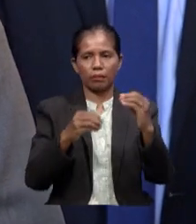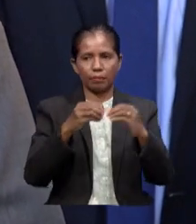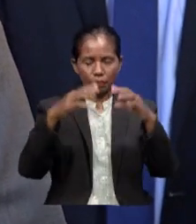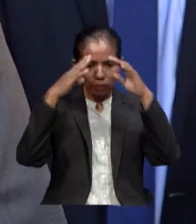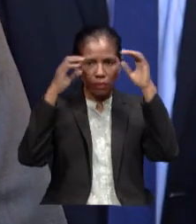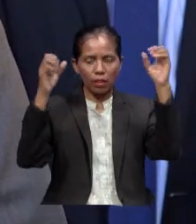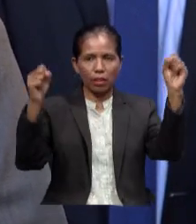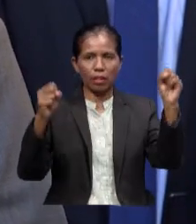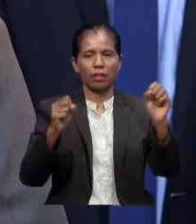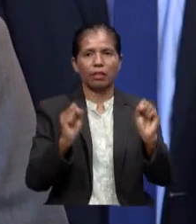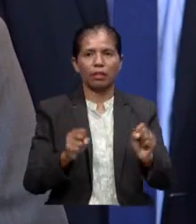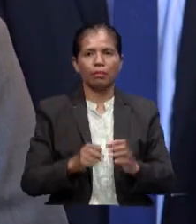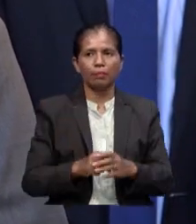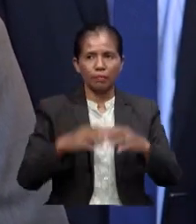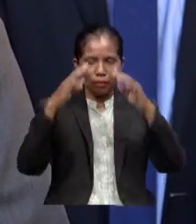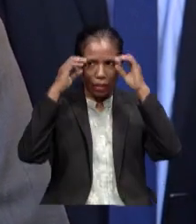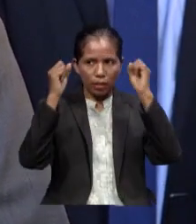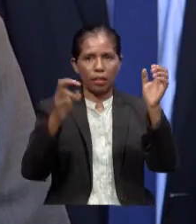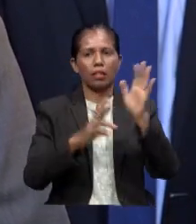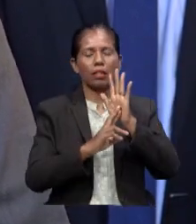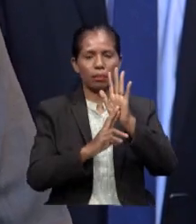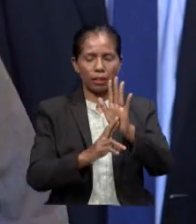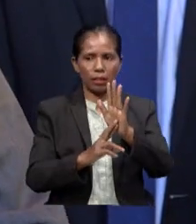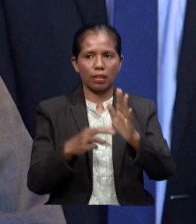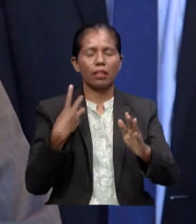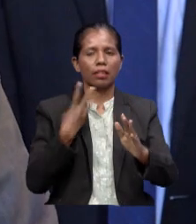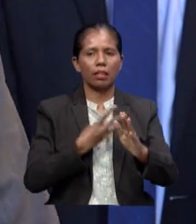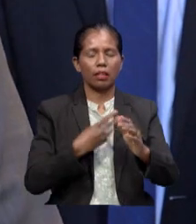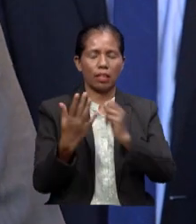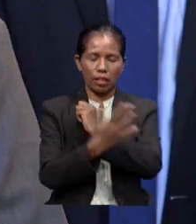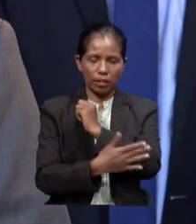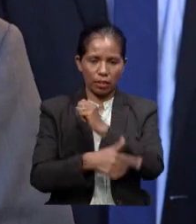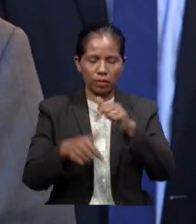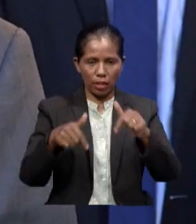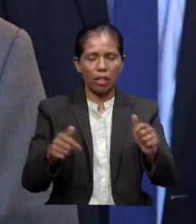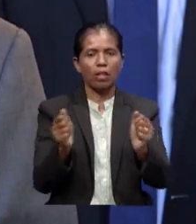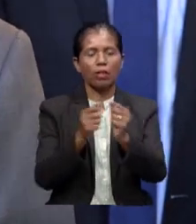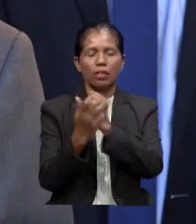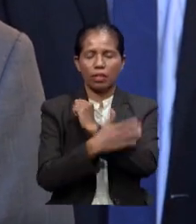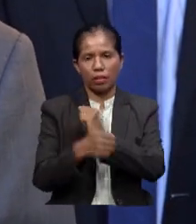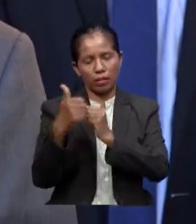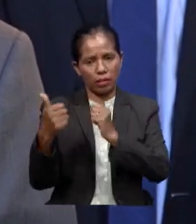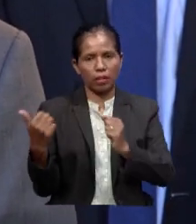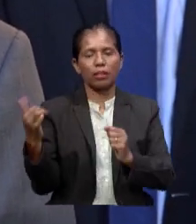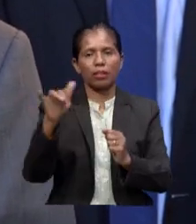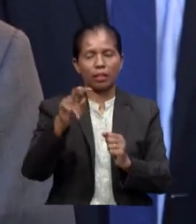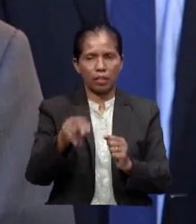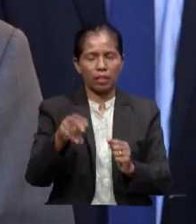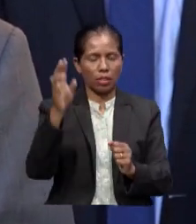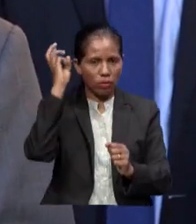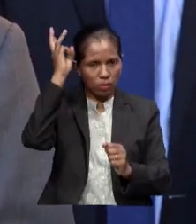o Presidente, representa a gente, Rai Lara, Rai Liu, não preocupa o fator